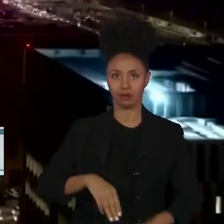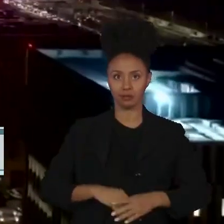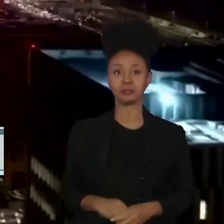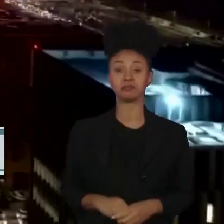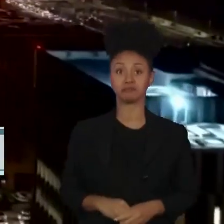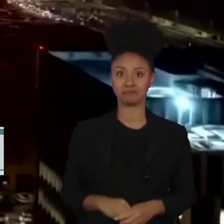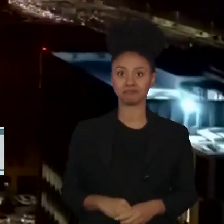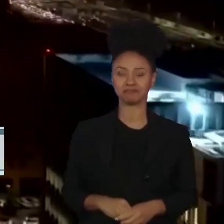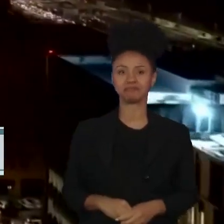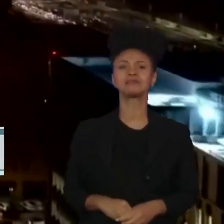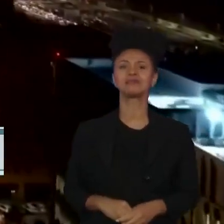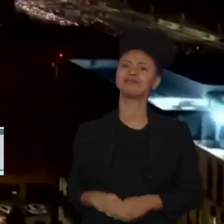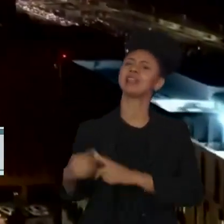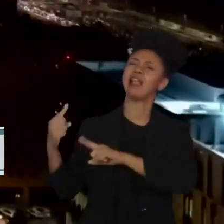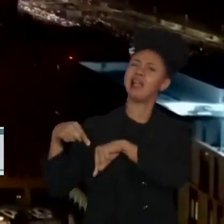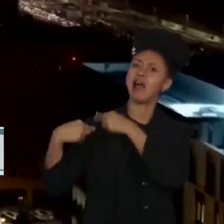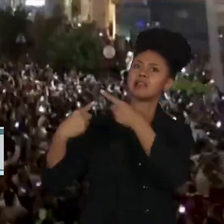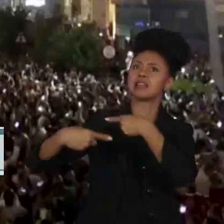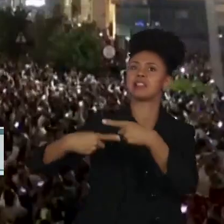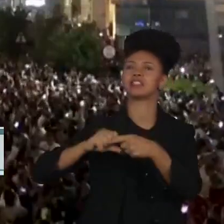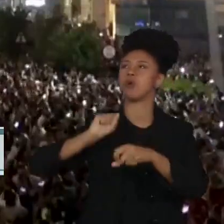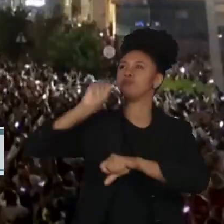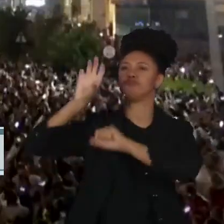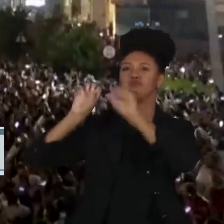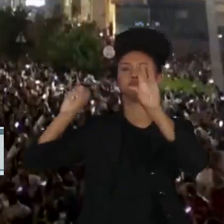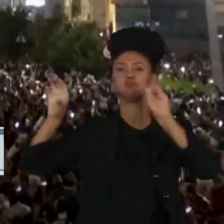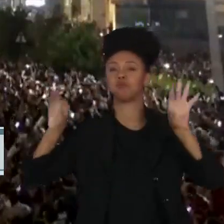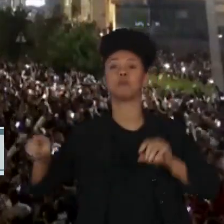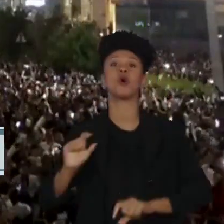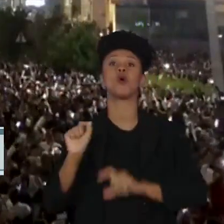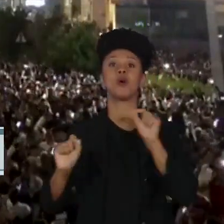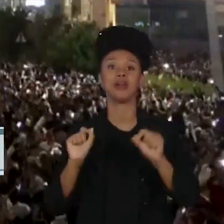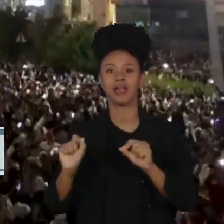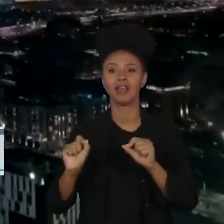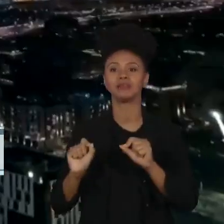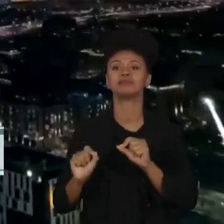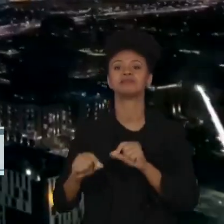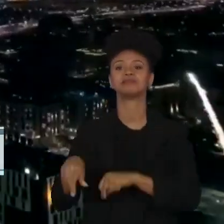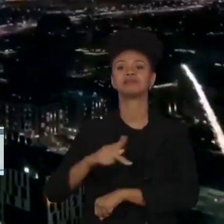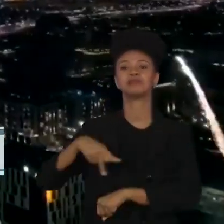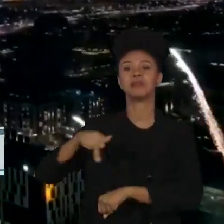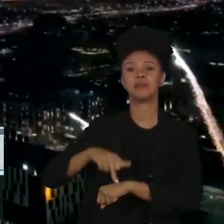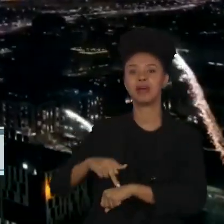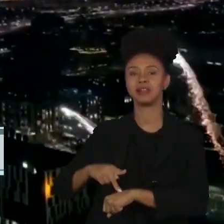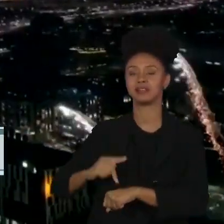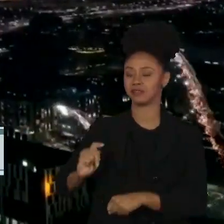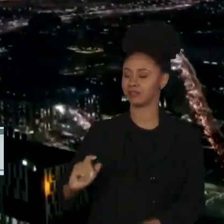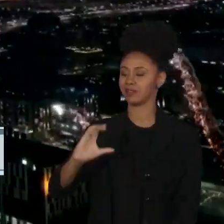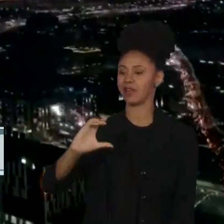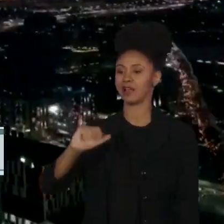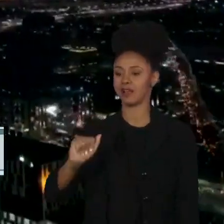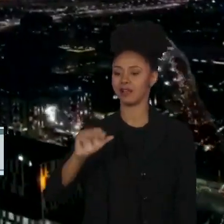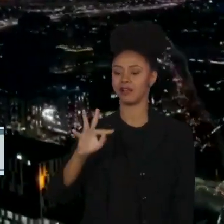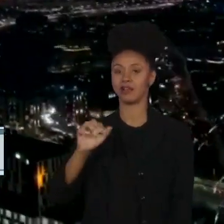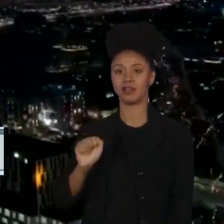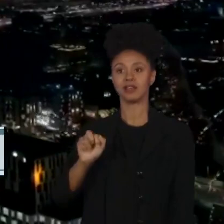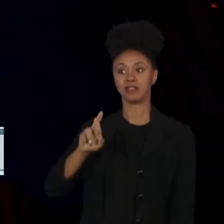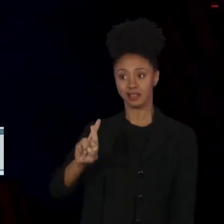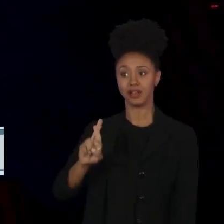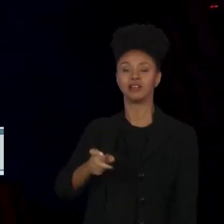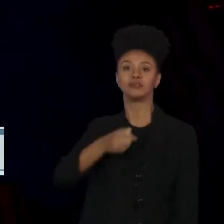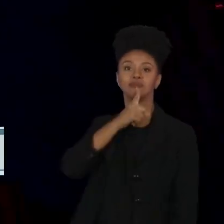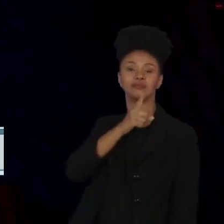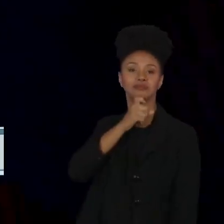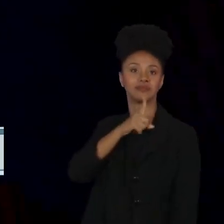Quem adotou a tradição dos fogos de Ano Novo foi o Catar. Pela primeira vez na história, o país comemorou com